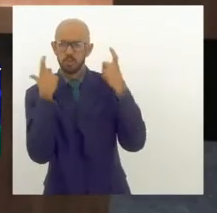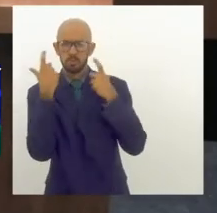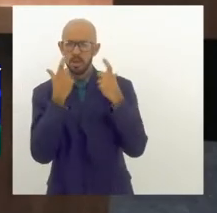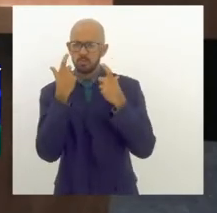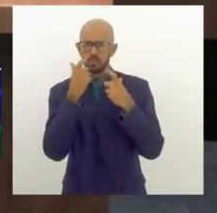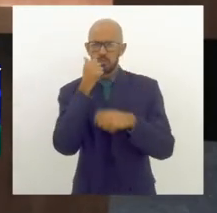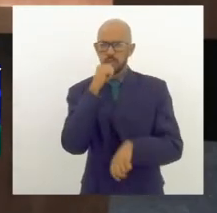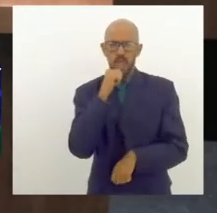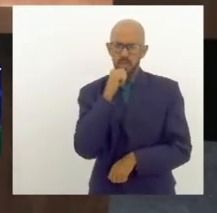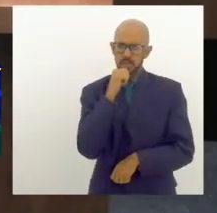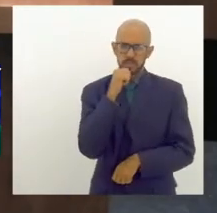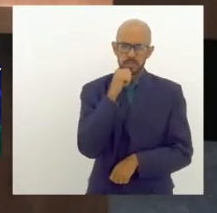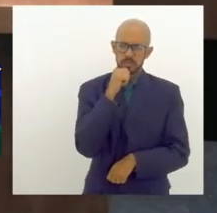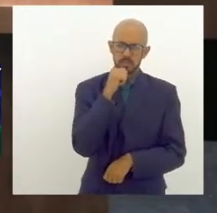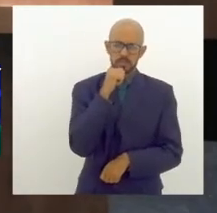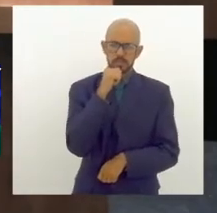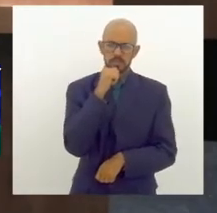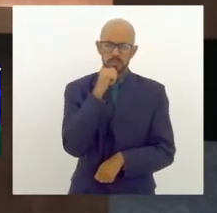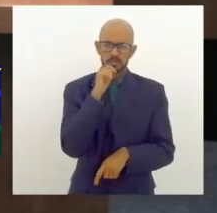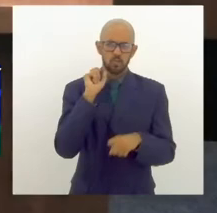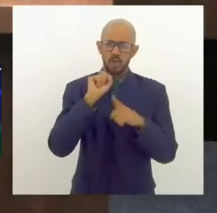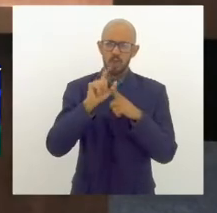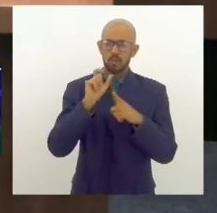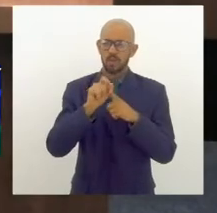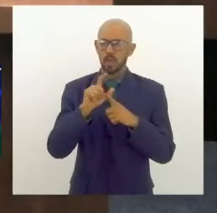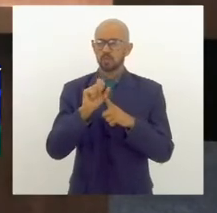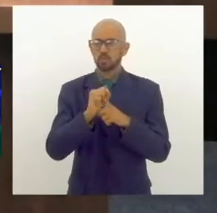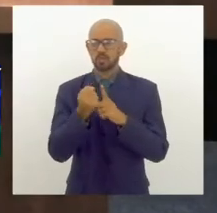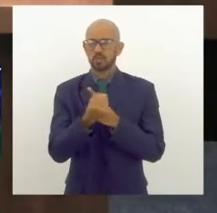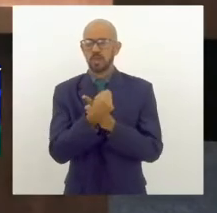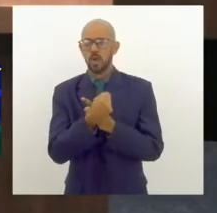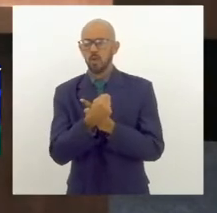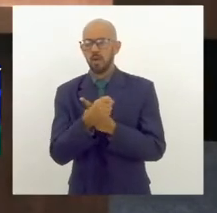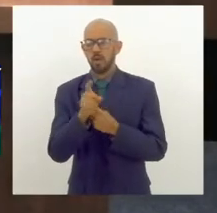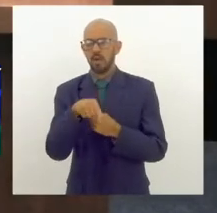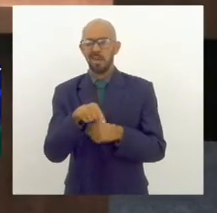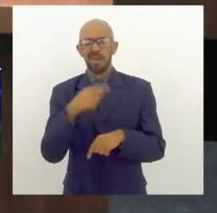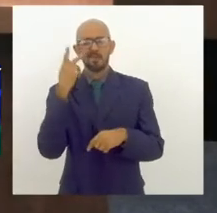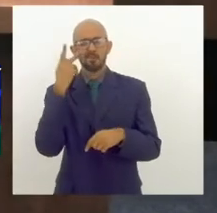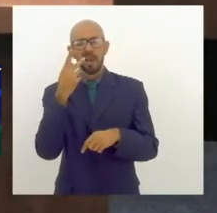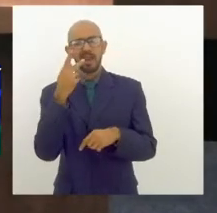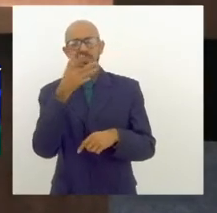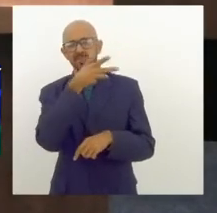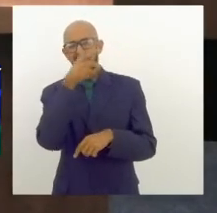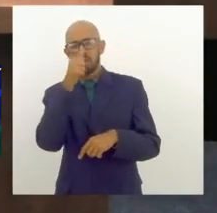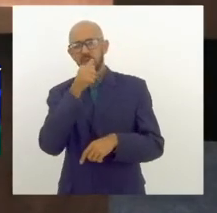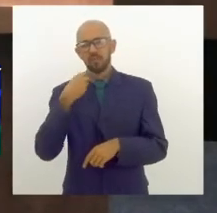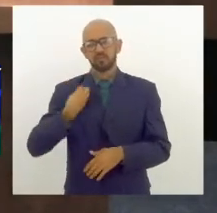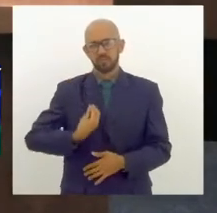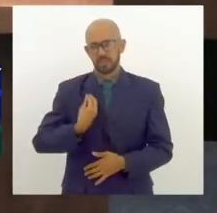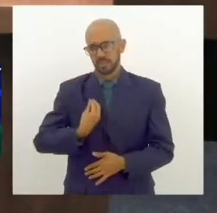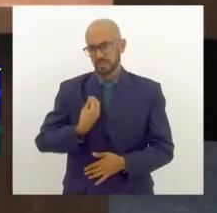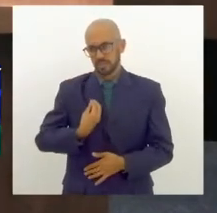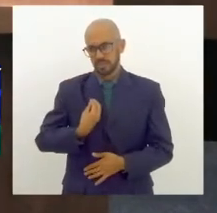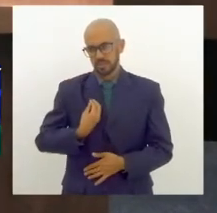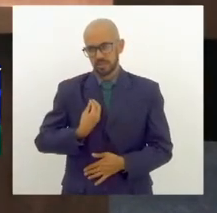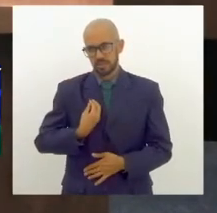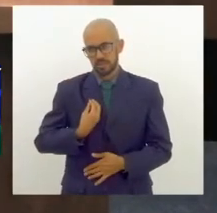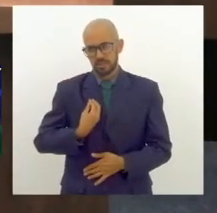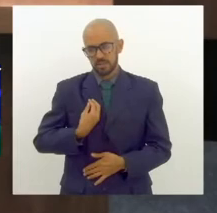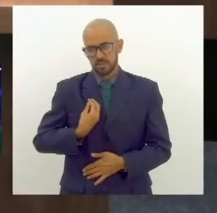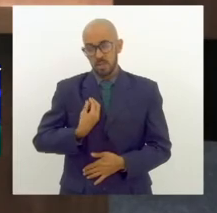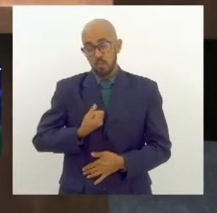mulheres. O aluguel social, ele serve para salvar vidas.